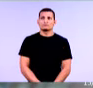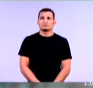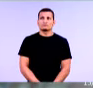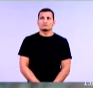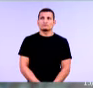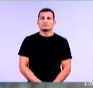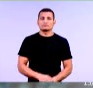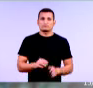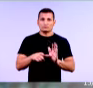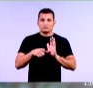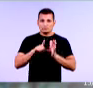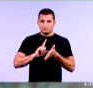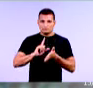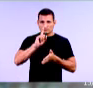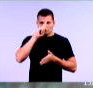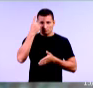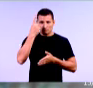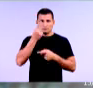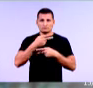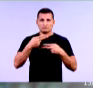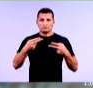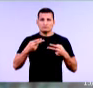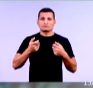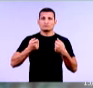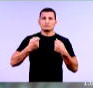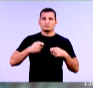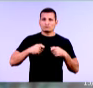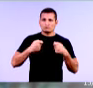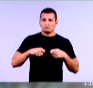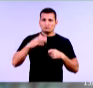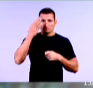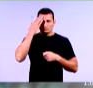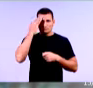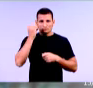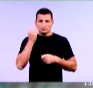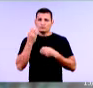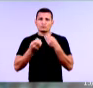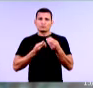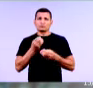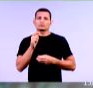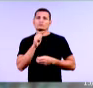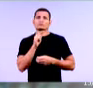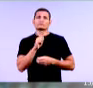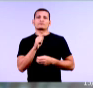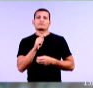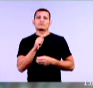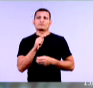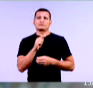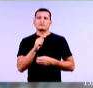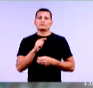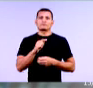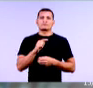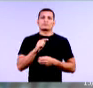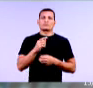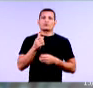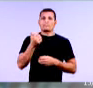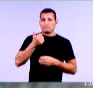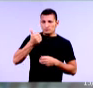Antes de criar um objeto, é necessário saber como ele é, isto é, classificá-lo